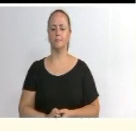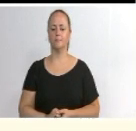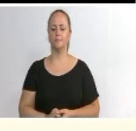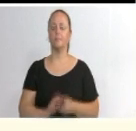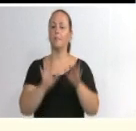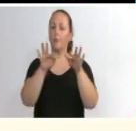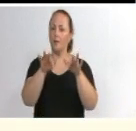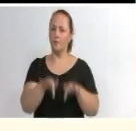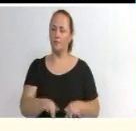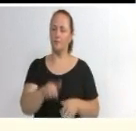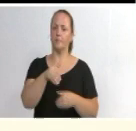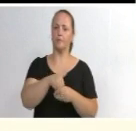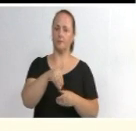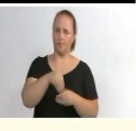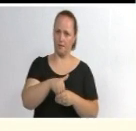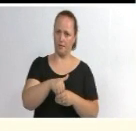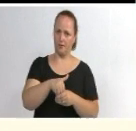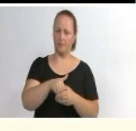Encerrada a votação.